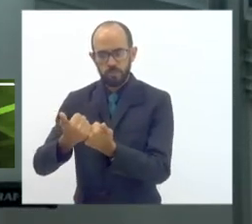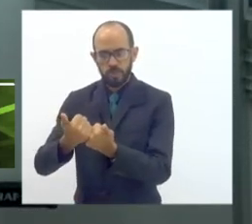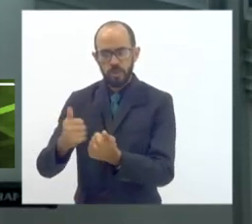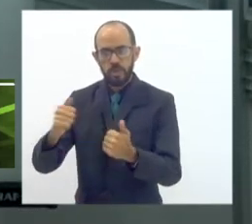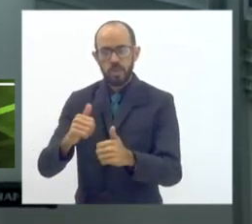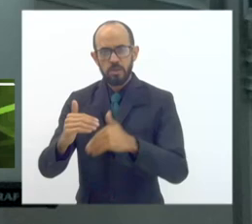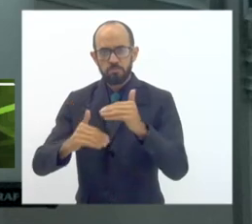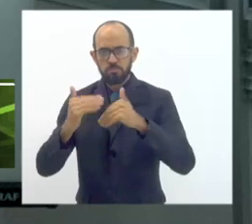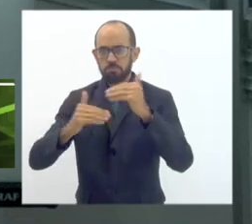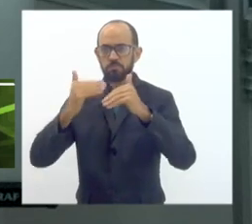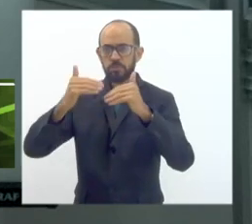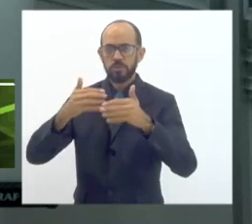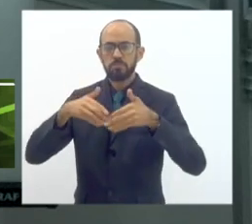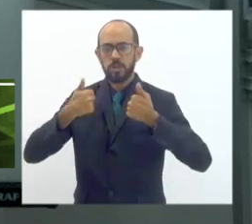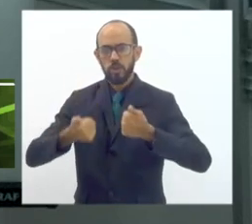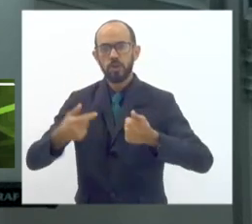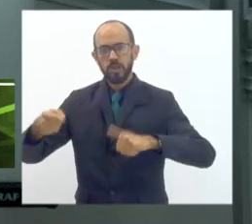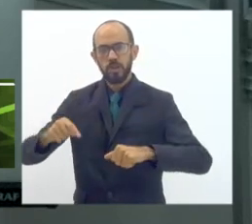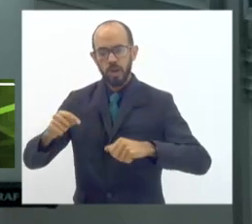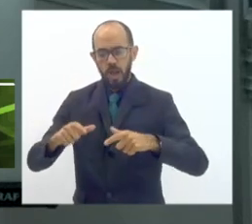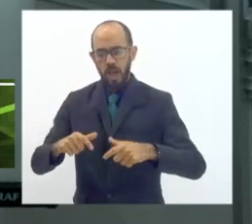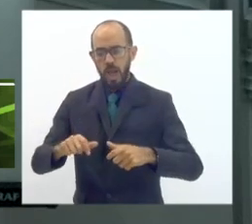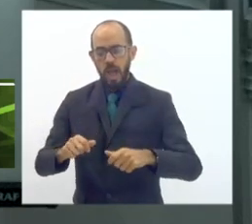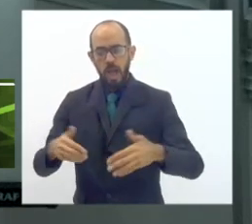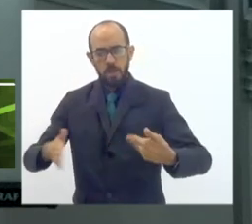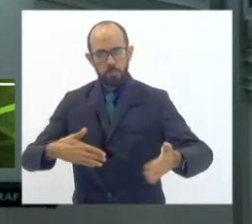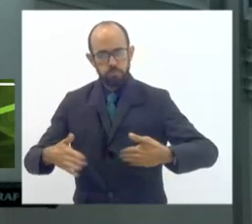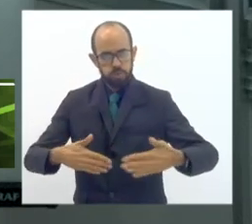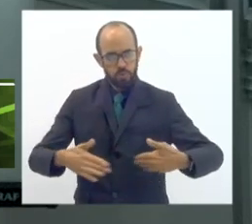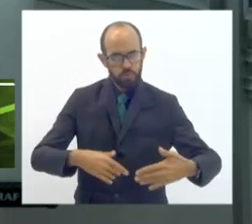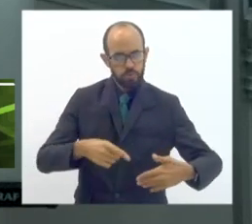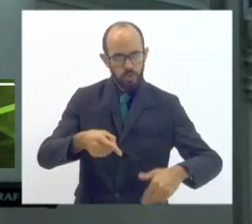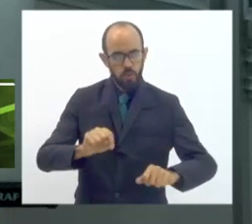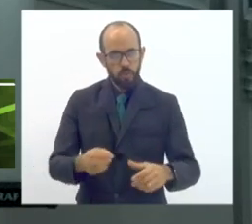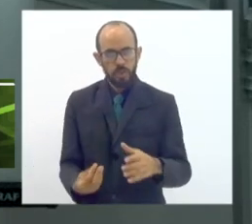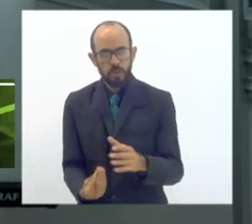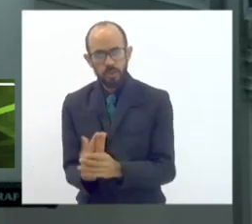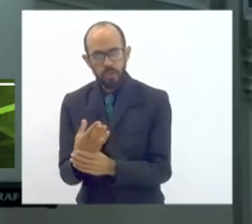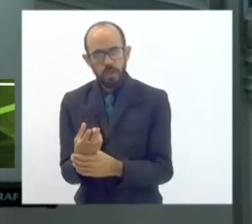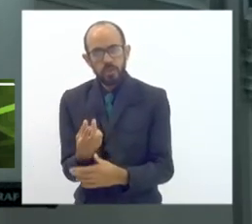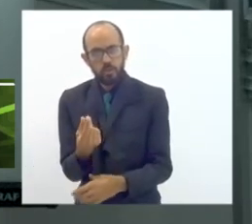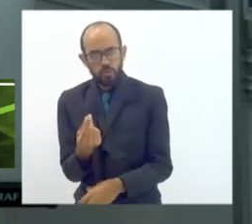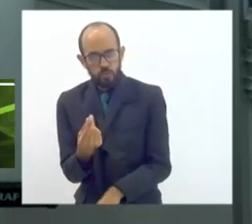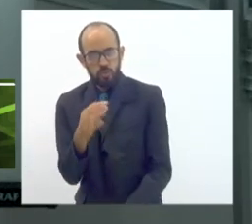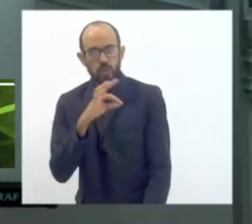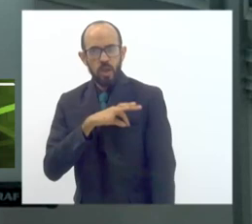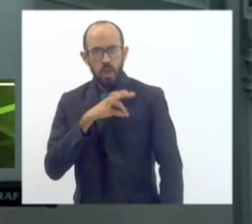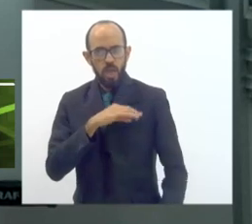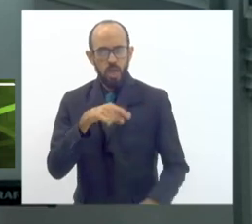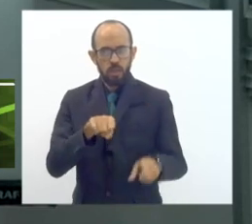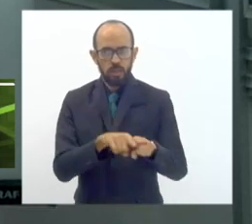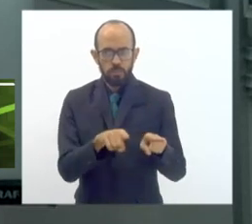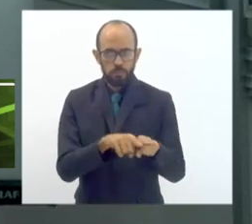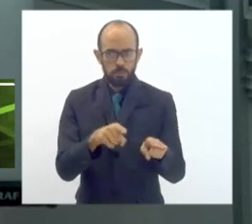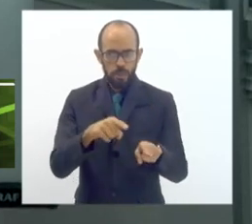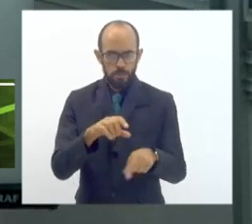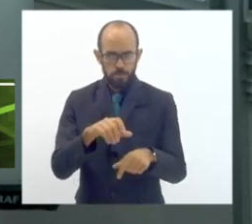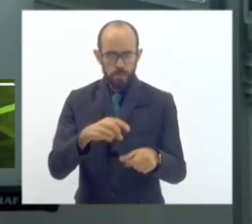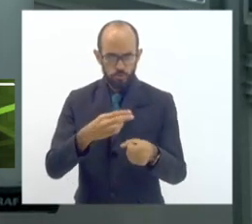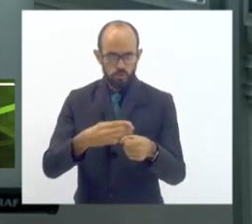aumento da produtividade, segurando o homem no campo e gerando emprego e mais renda para os municípios do Conleste.